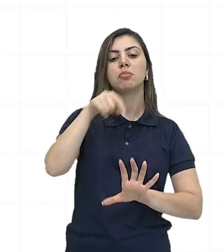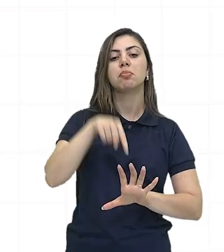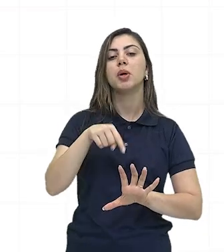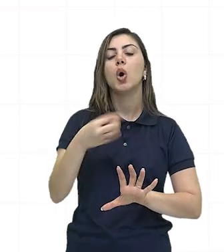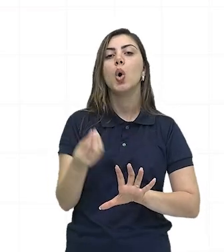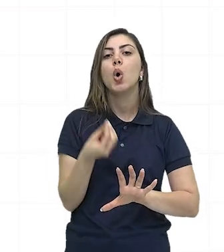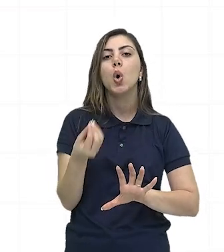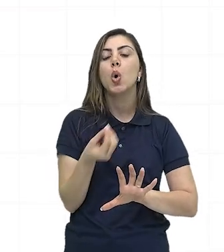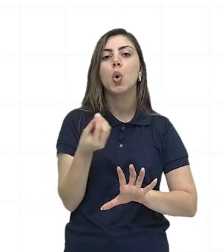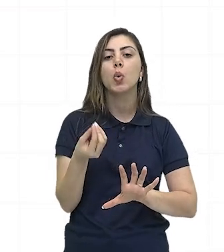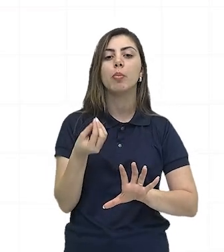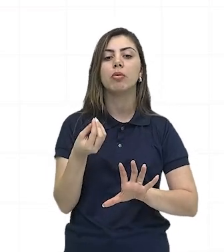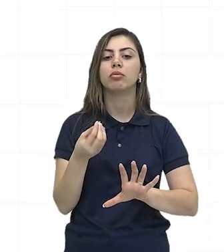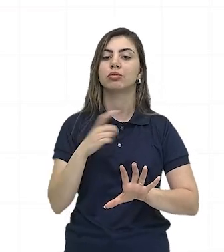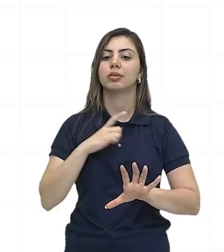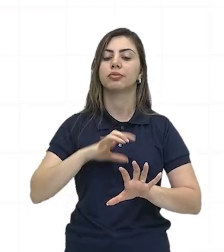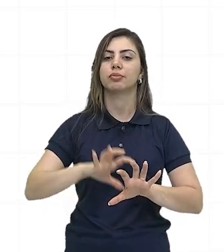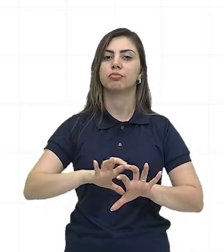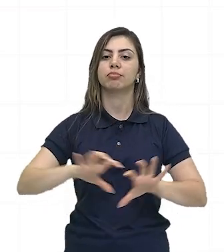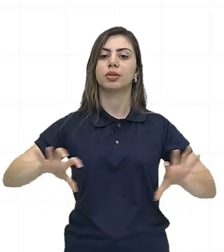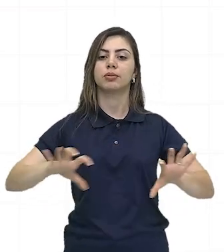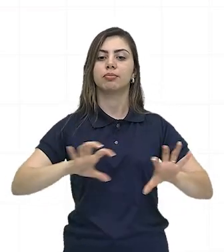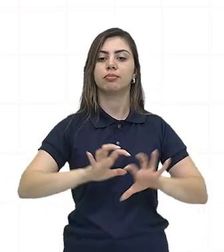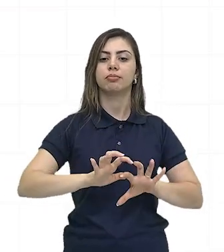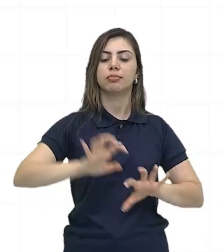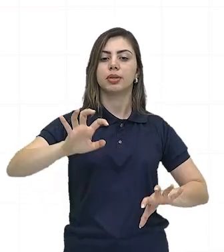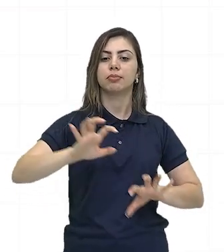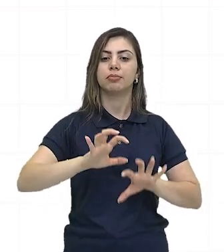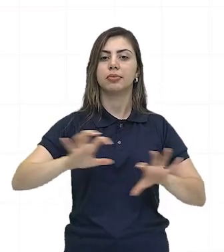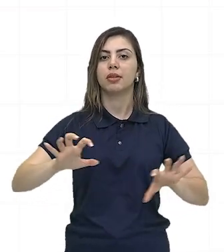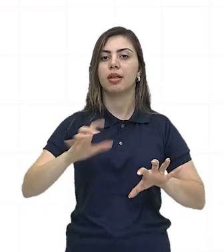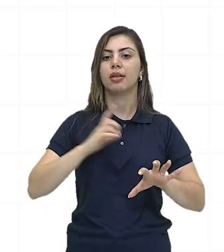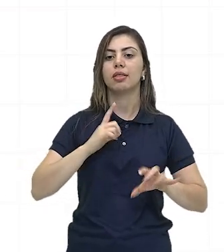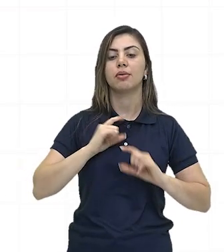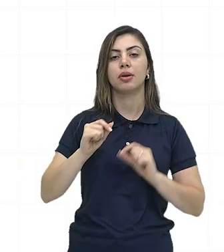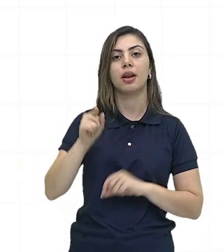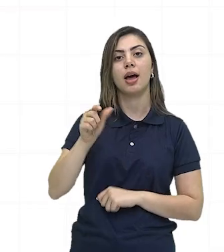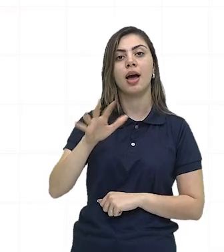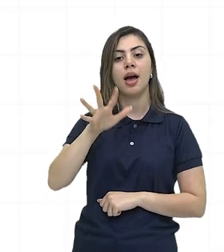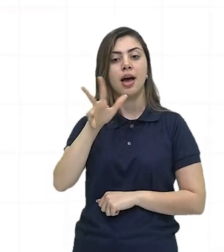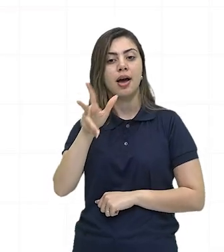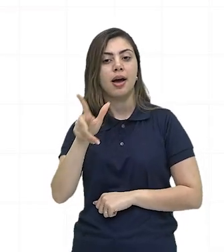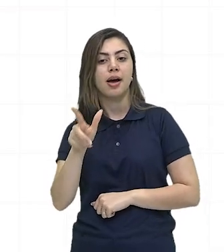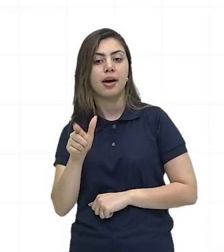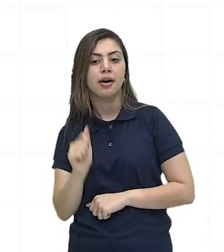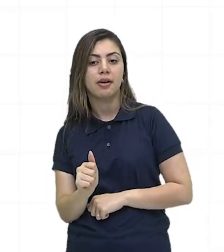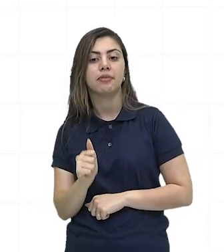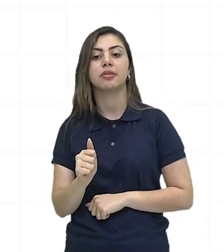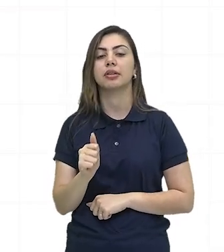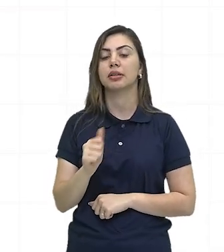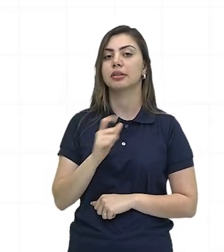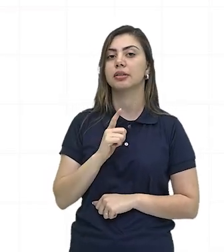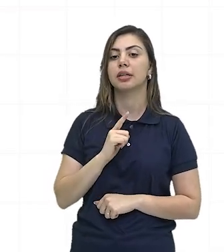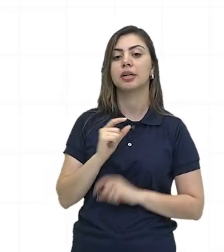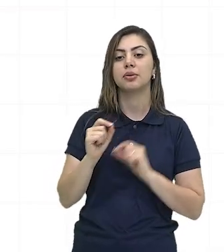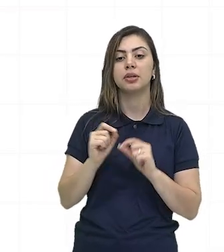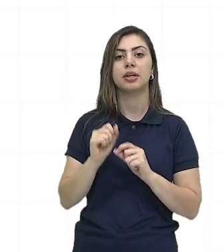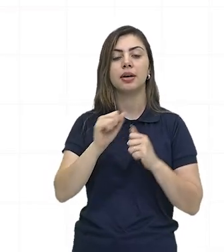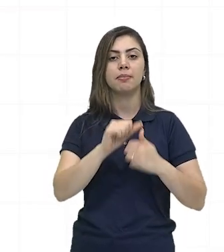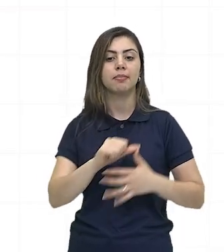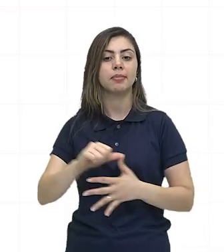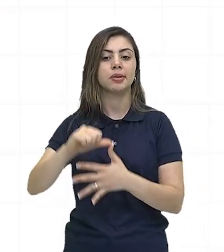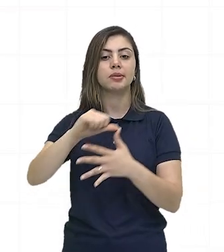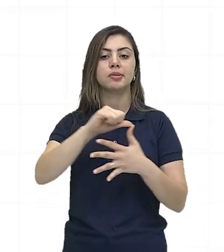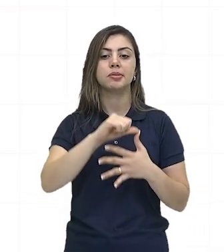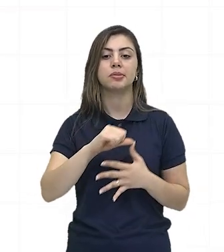ele se dividiu aí nas terras da África, da América do Sul, da Antártica, da Austrália e